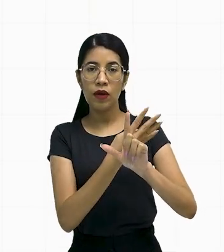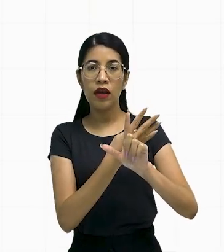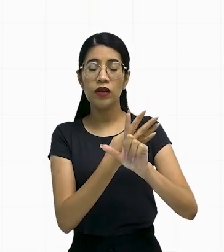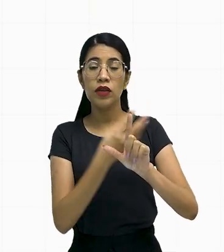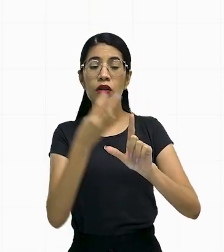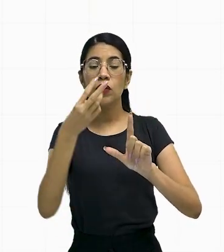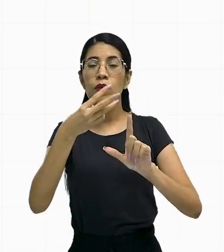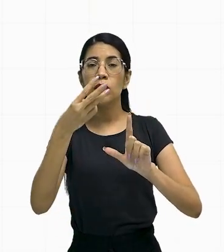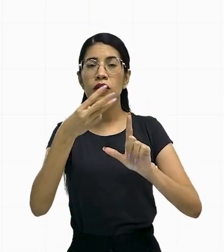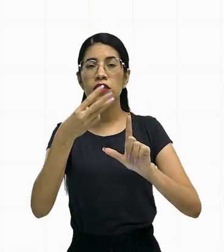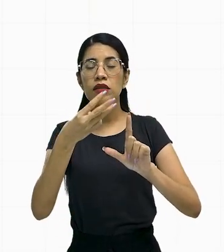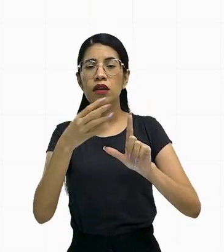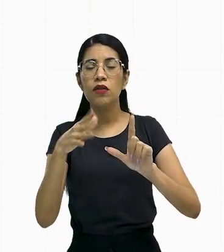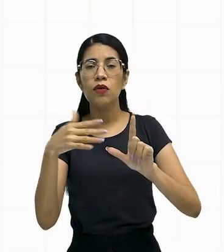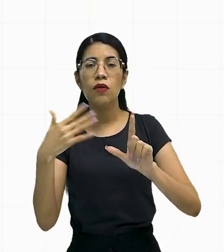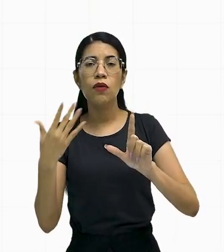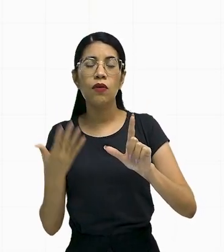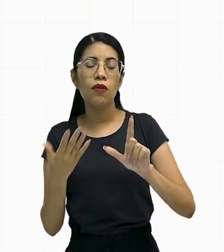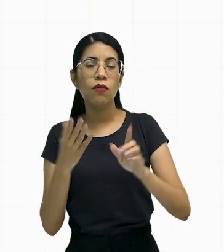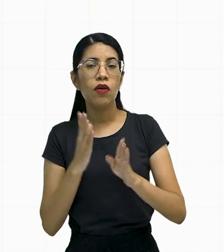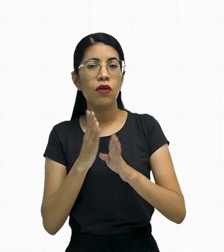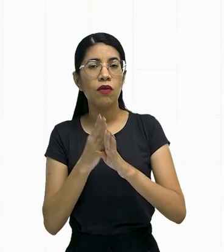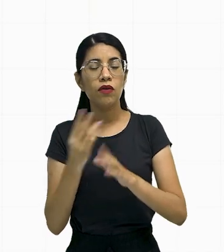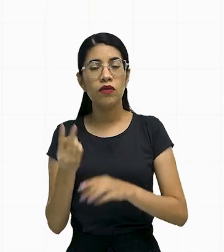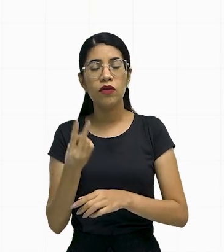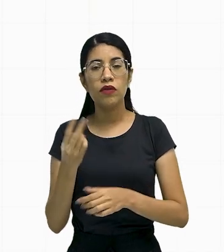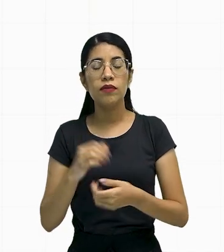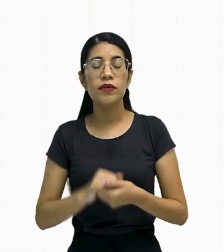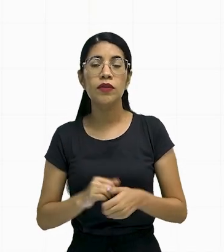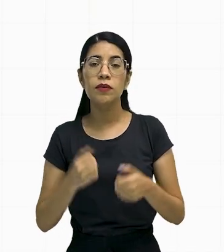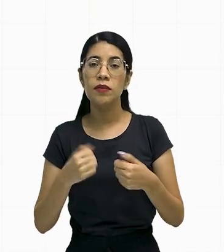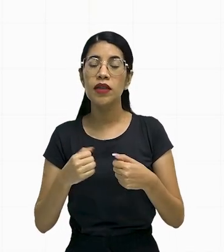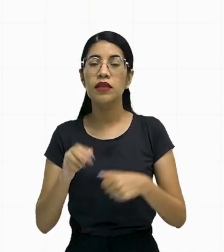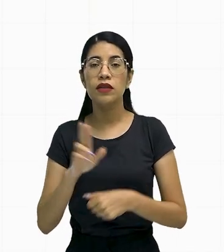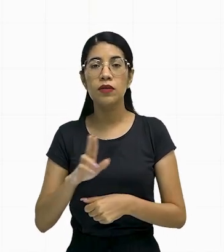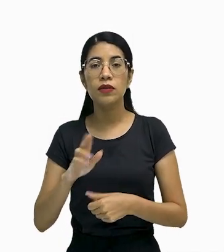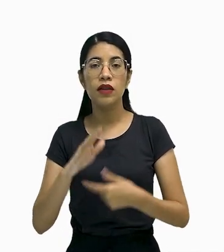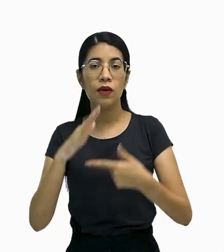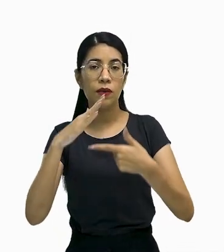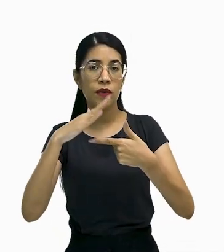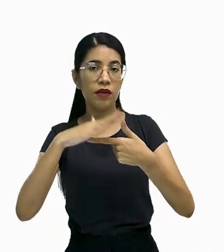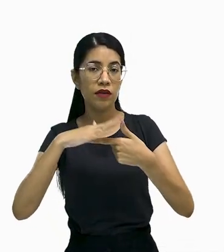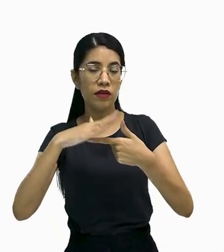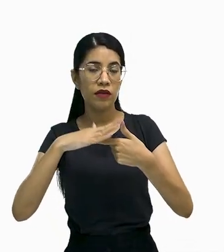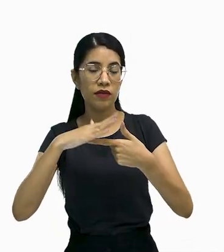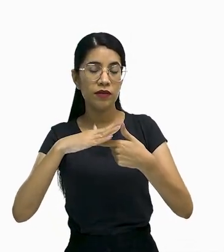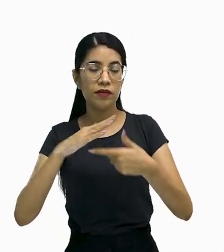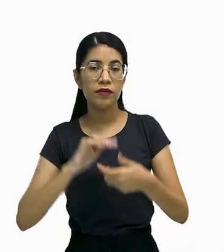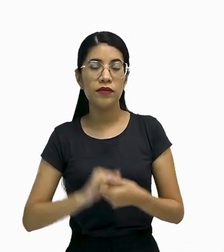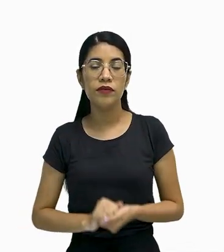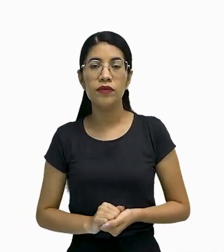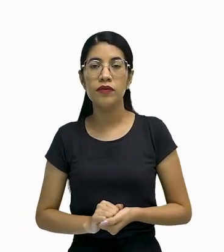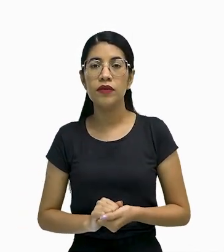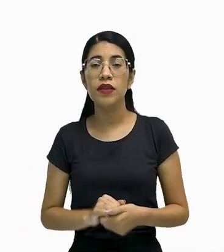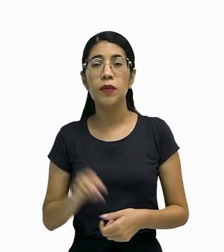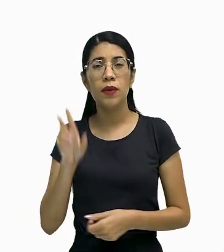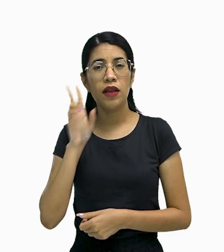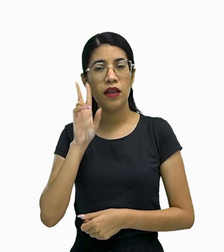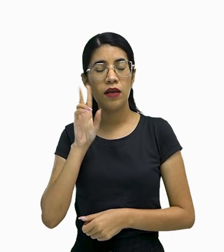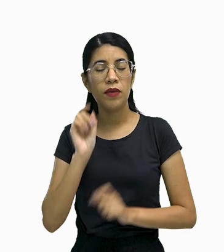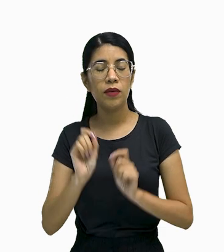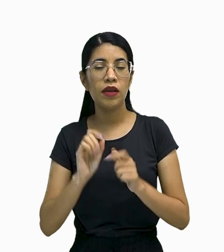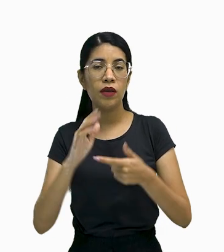lado. Como é que a gente faz para encontrar, então? Teorema de Pitágoras. Lembra que o Teorema